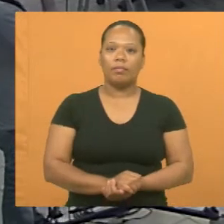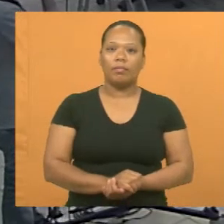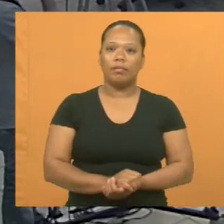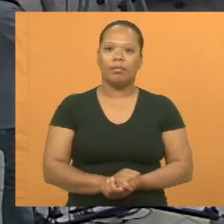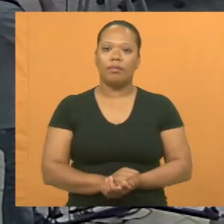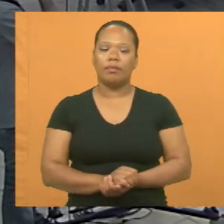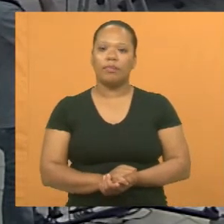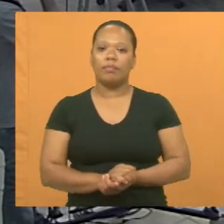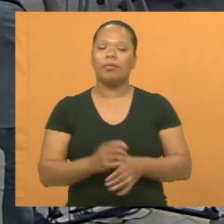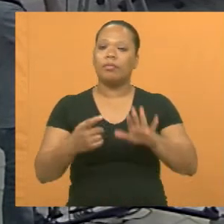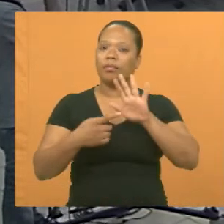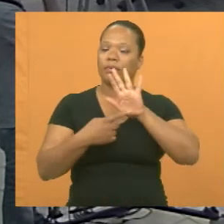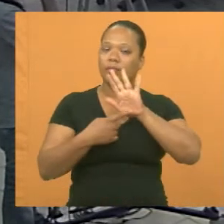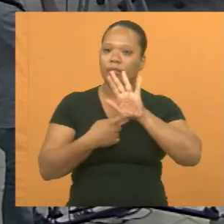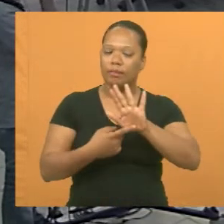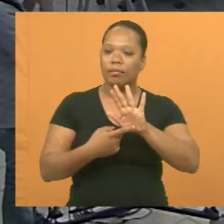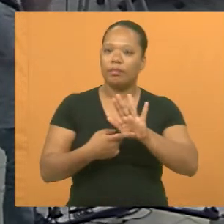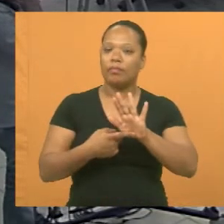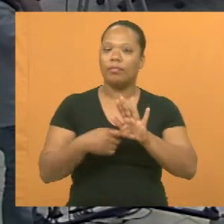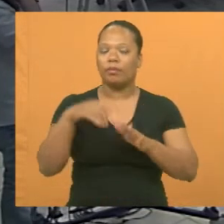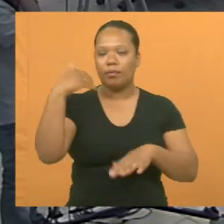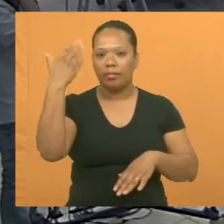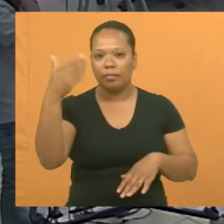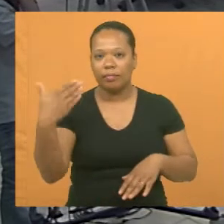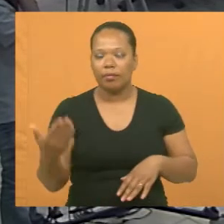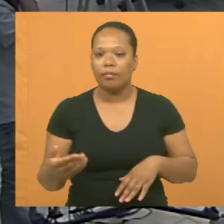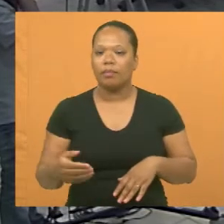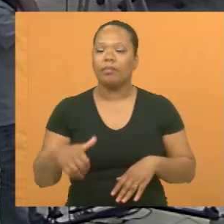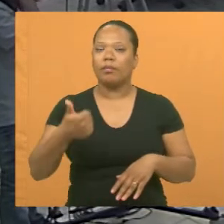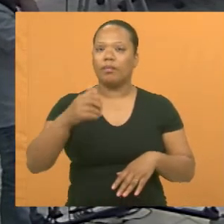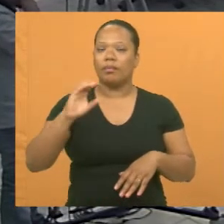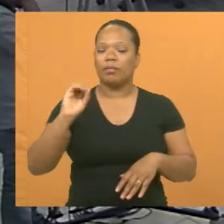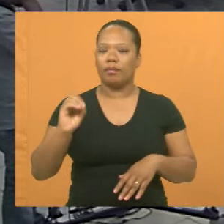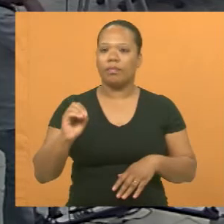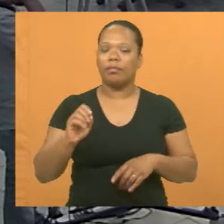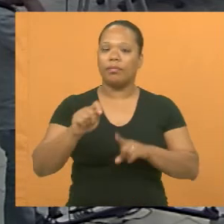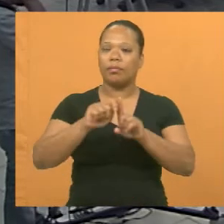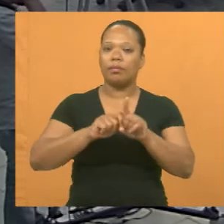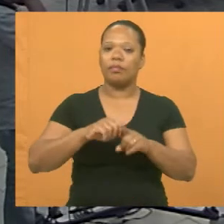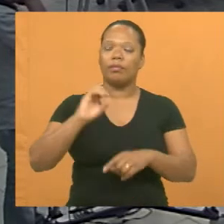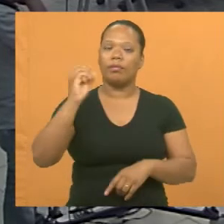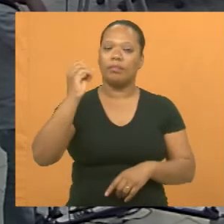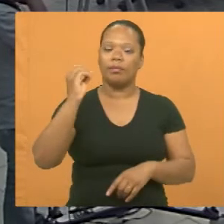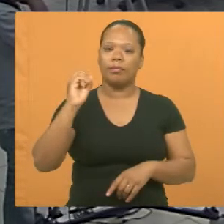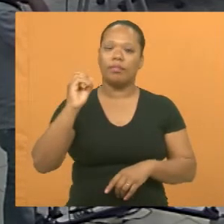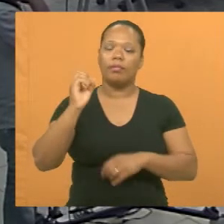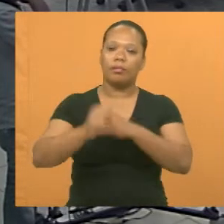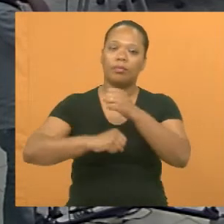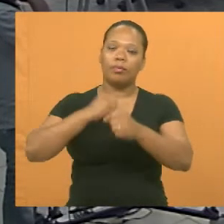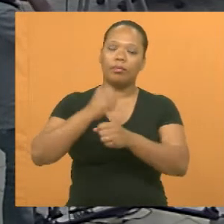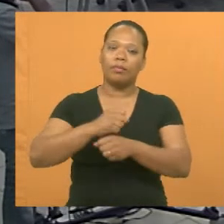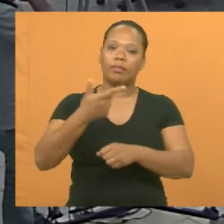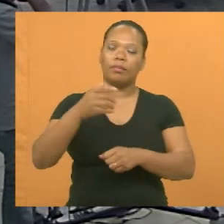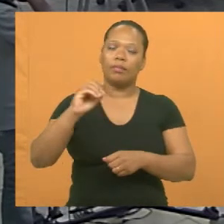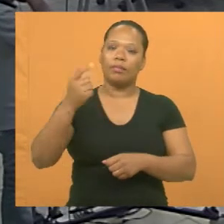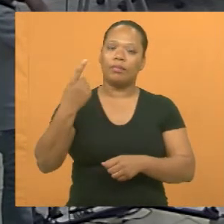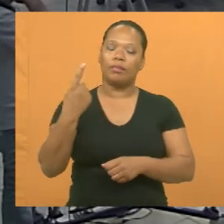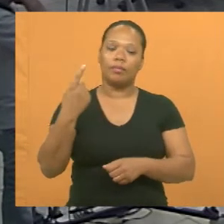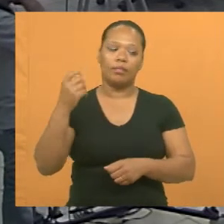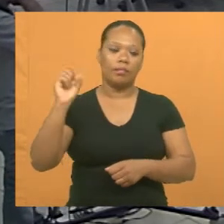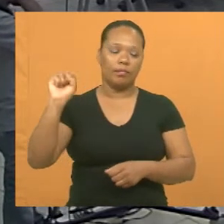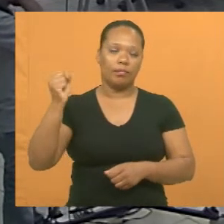divulgação da presente manifestação. Sala das Sessões, 10 de outubro de 2018, autoria, vereador Valmir do Parque Meia